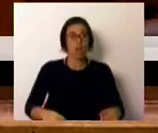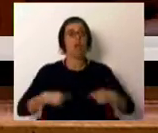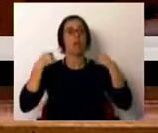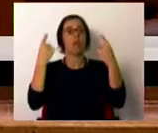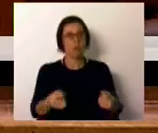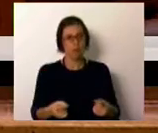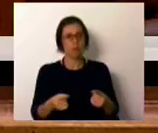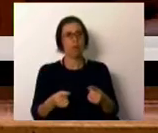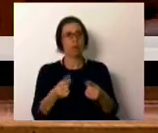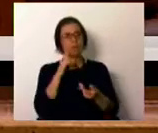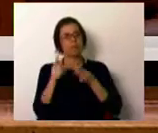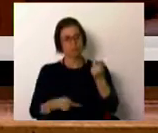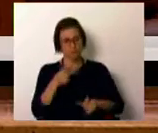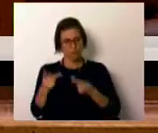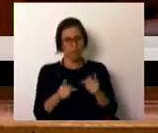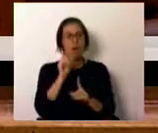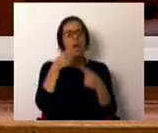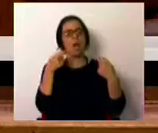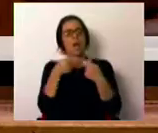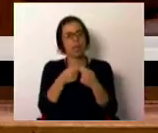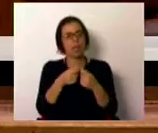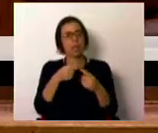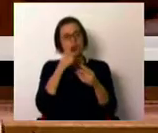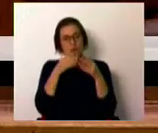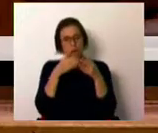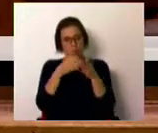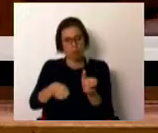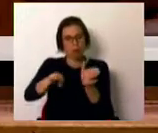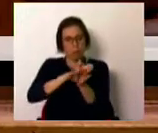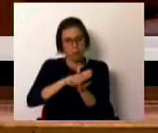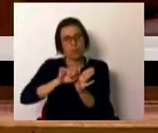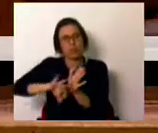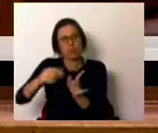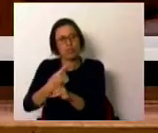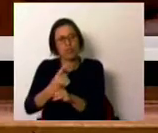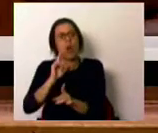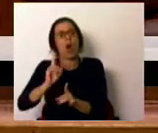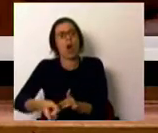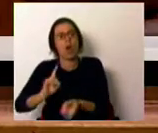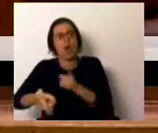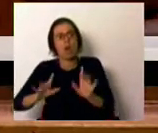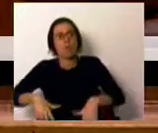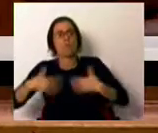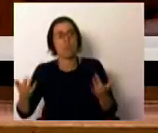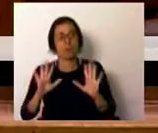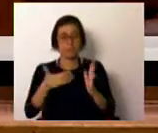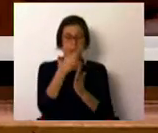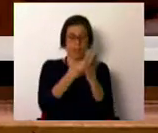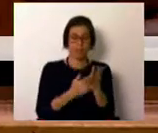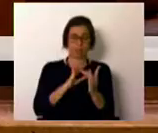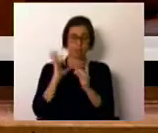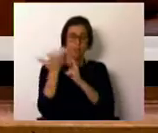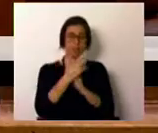então, avaliar-se-ia que tipo de dragagens seriam possíveis. Para além disso, a declaração de